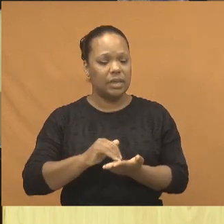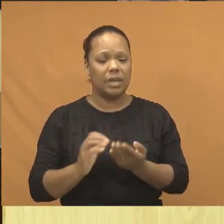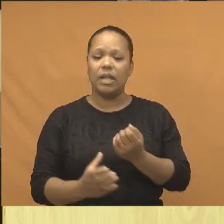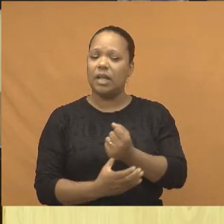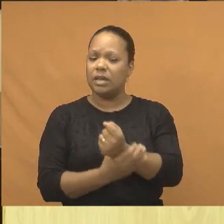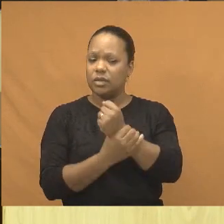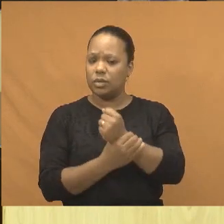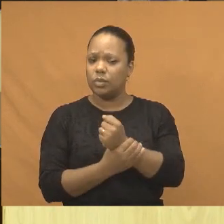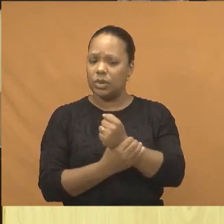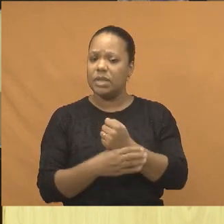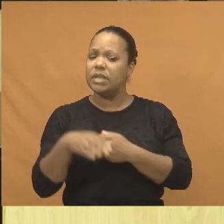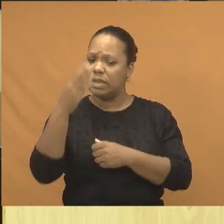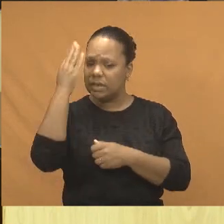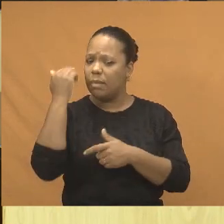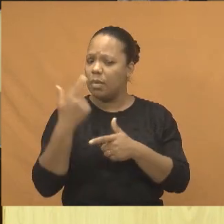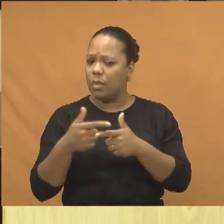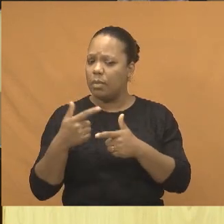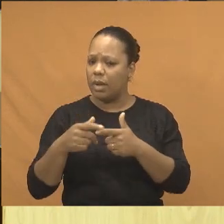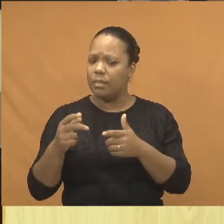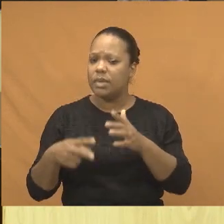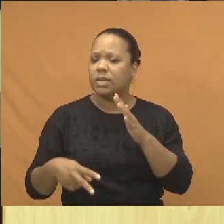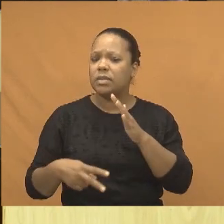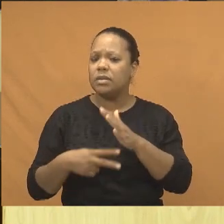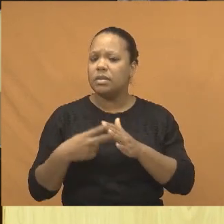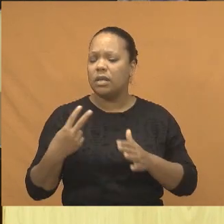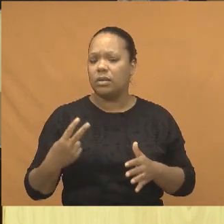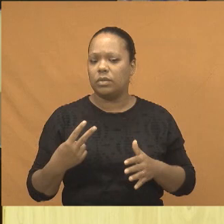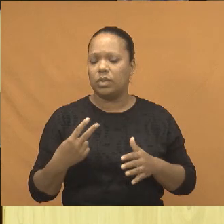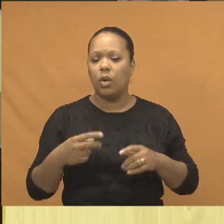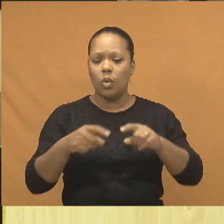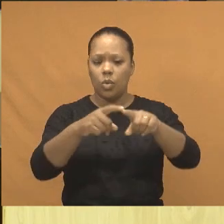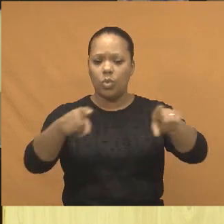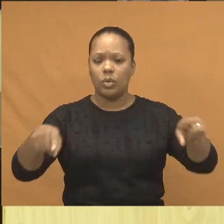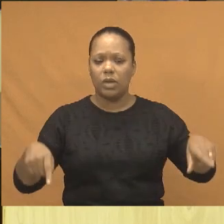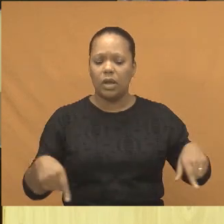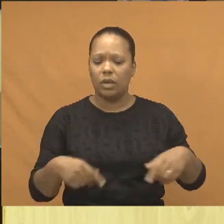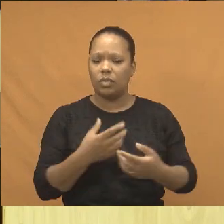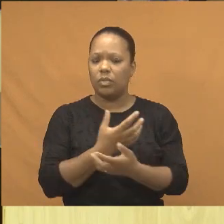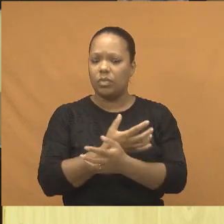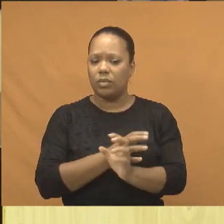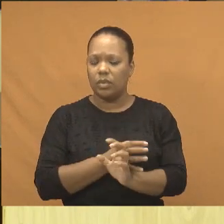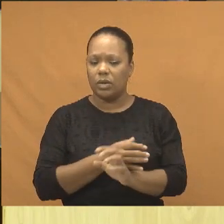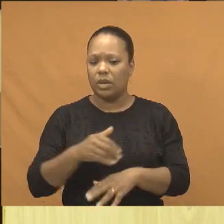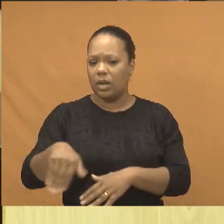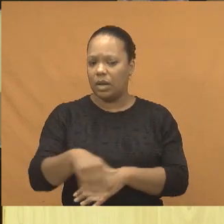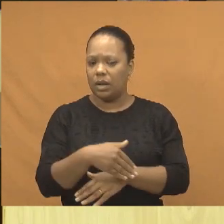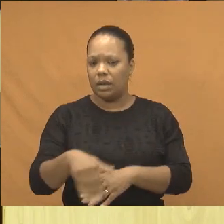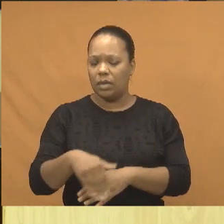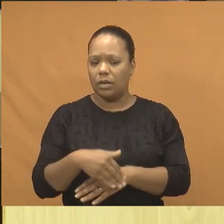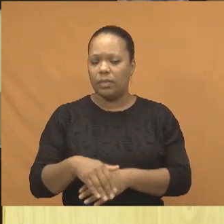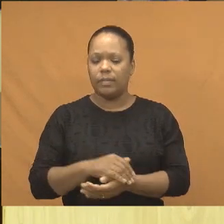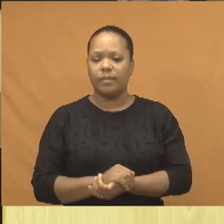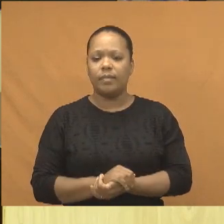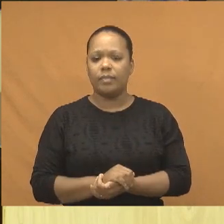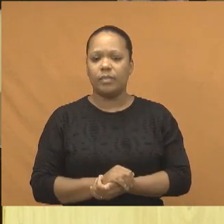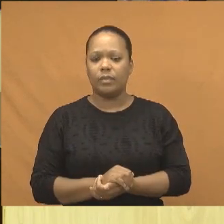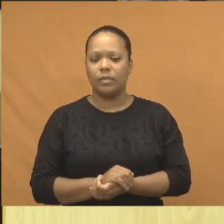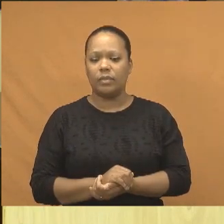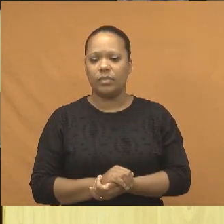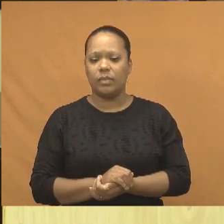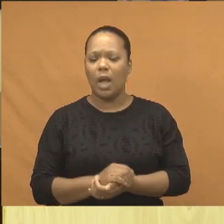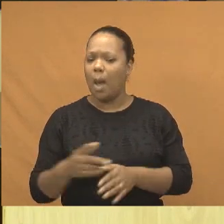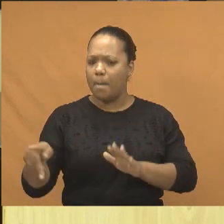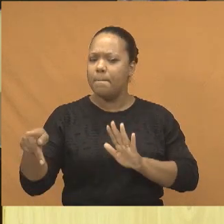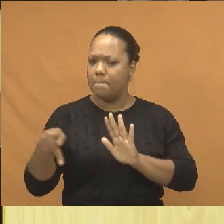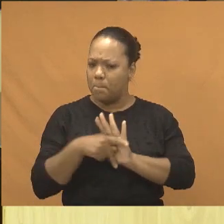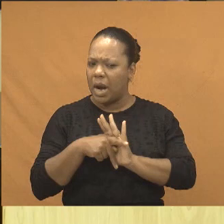problema? Segundo, o terreno baldio existente na rua Projetada, no bairro Santa Cruz dos Lázaros, é